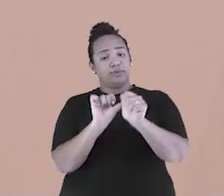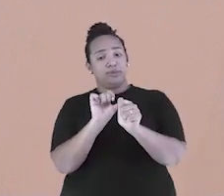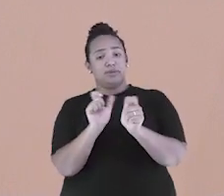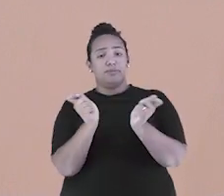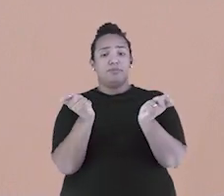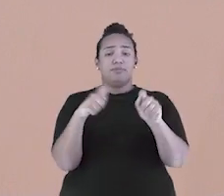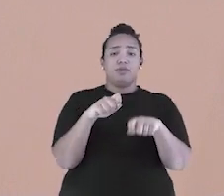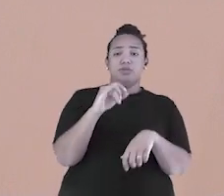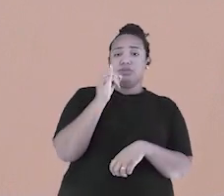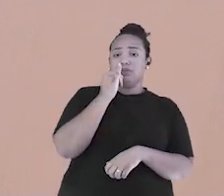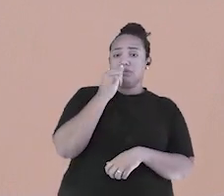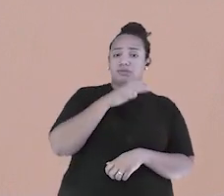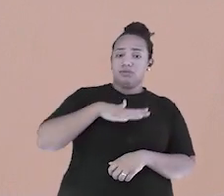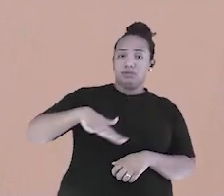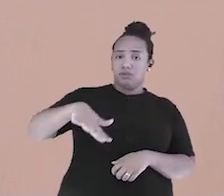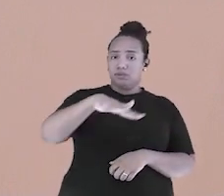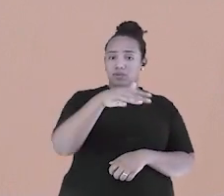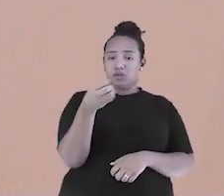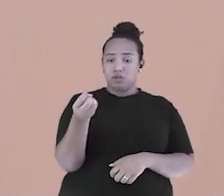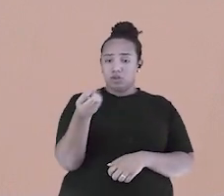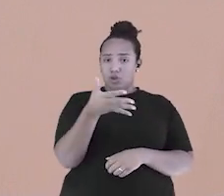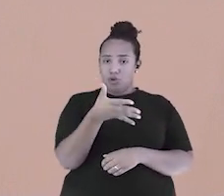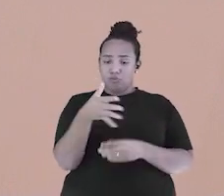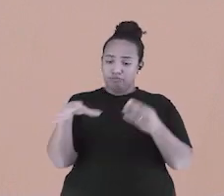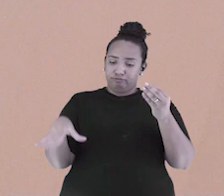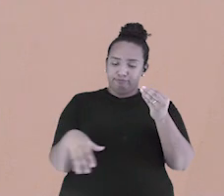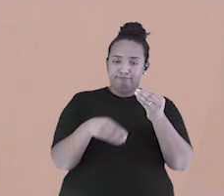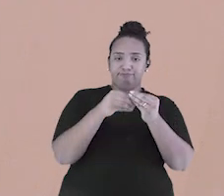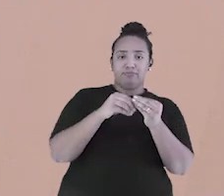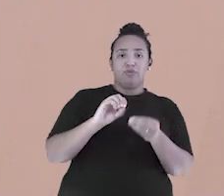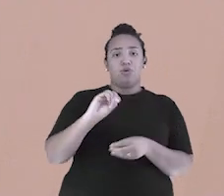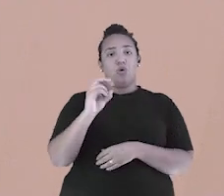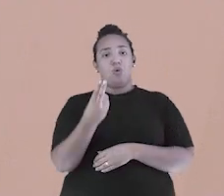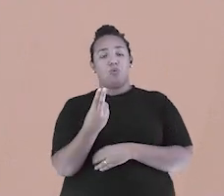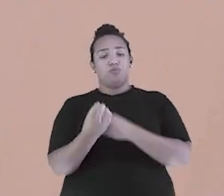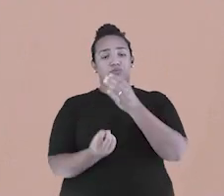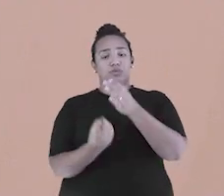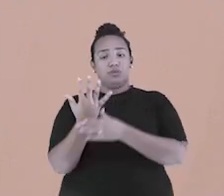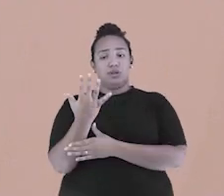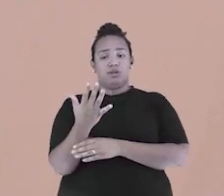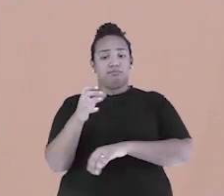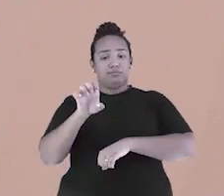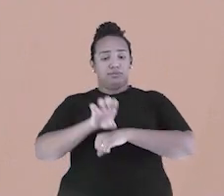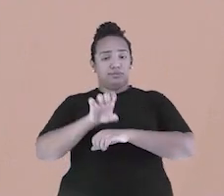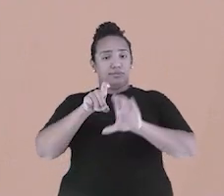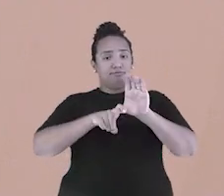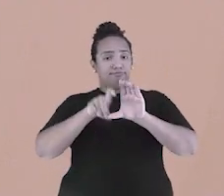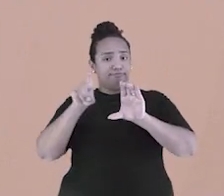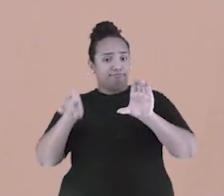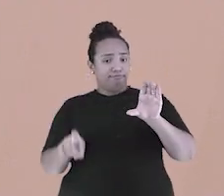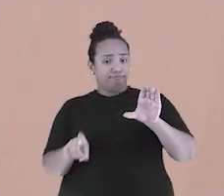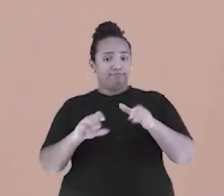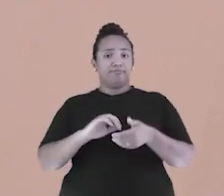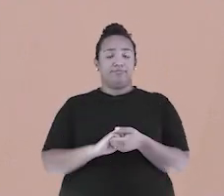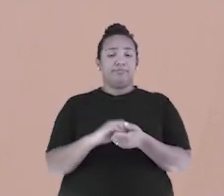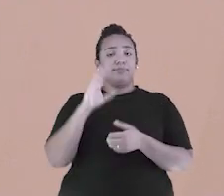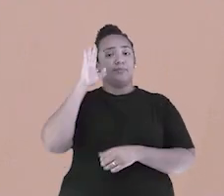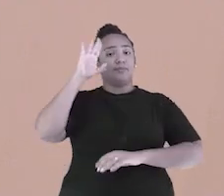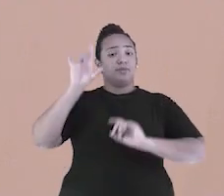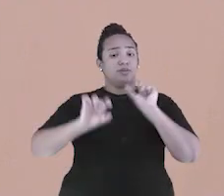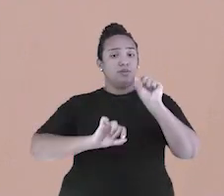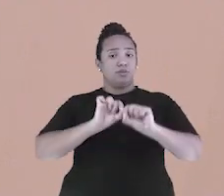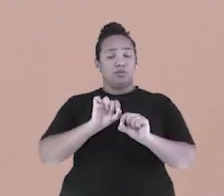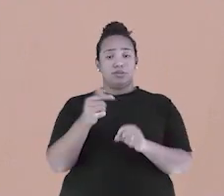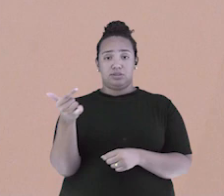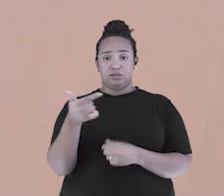para anexar novos territórios a um país, seja para construir um novo Estado independente. Principalmente após o fim